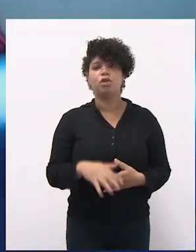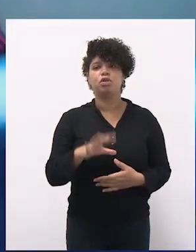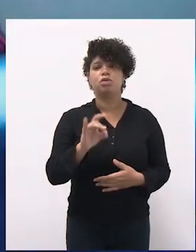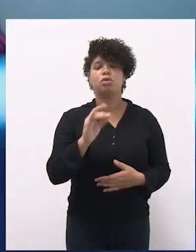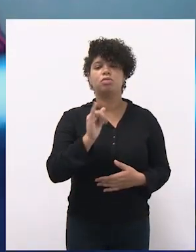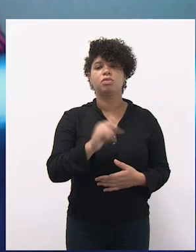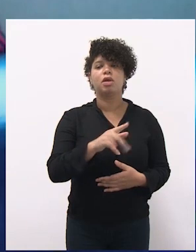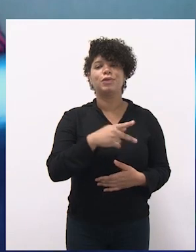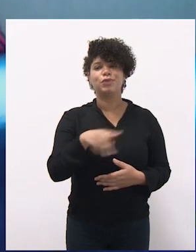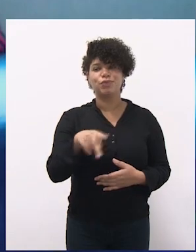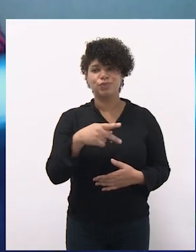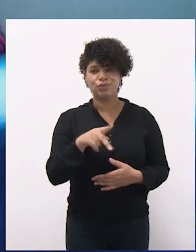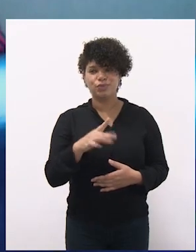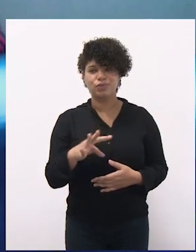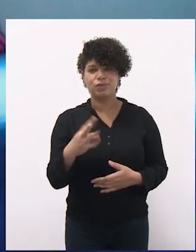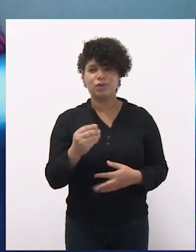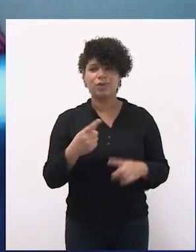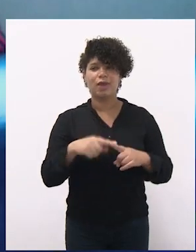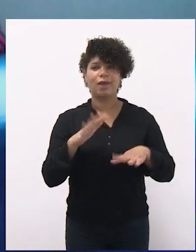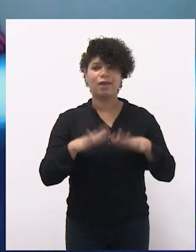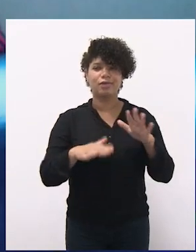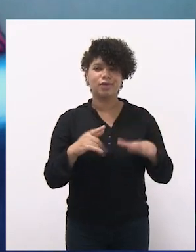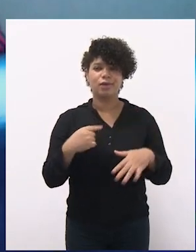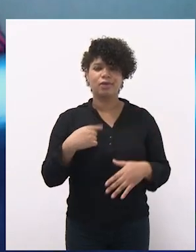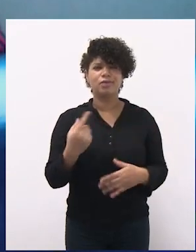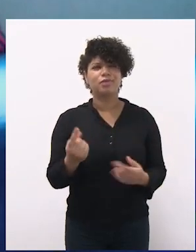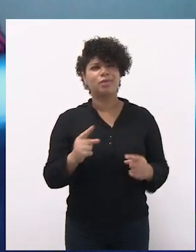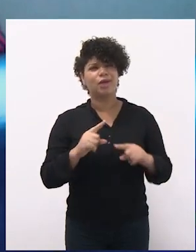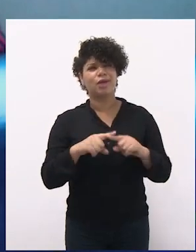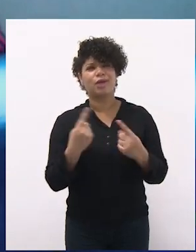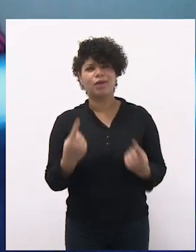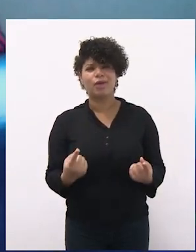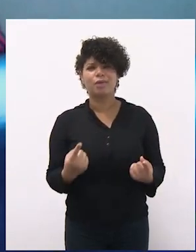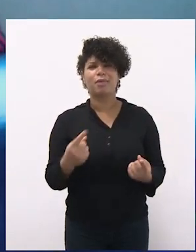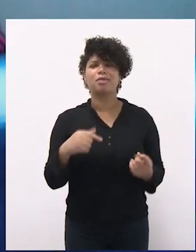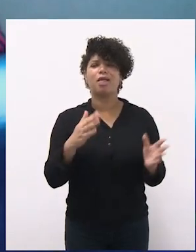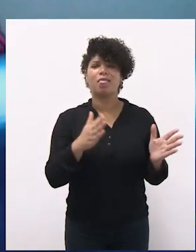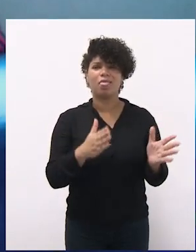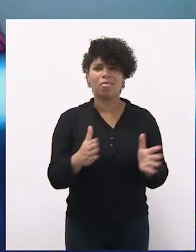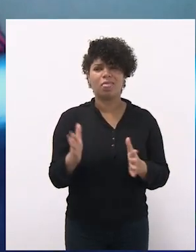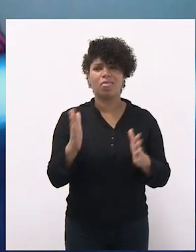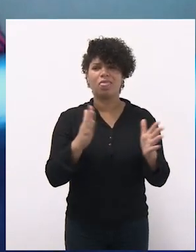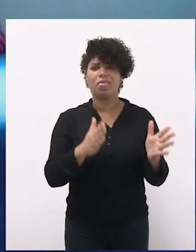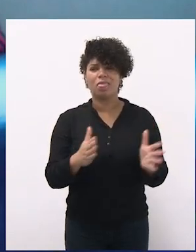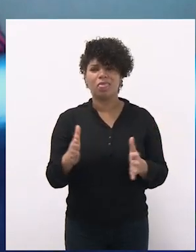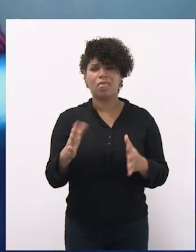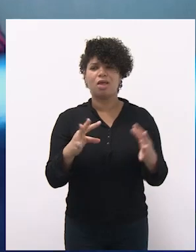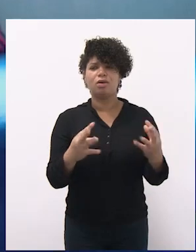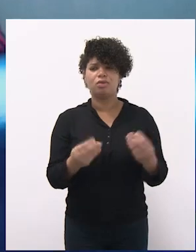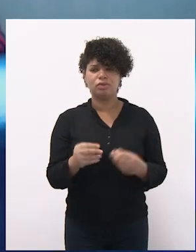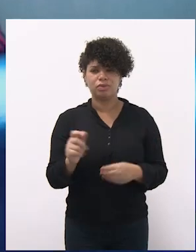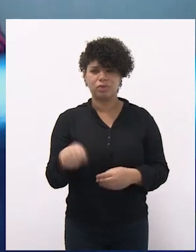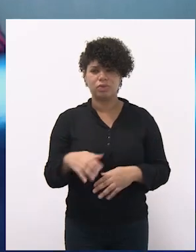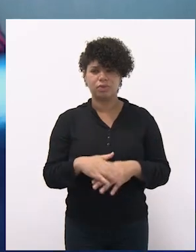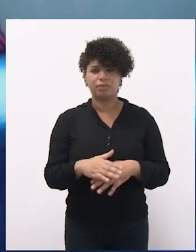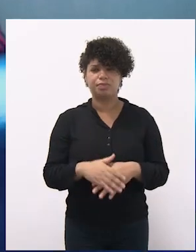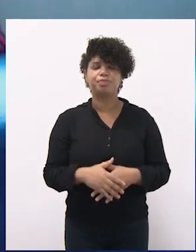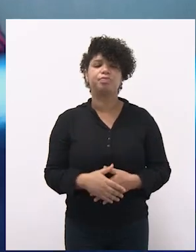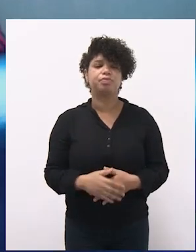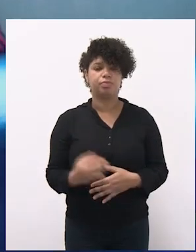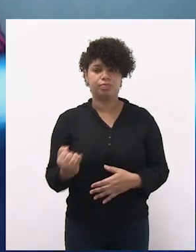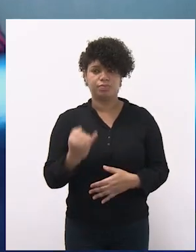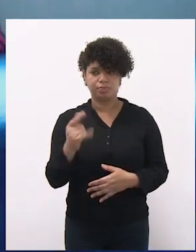os professores, né? Porque muitas vezes a gente diz assim, poxa, mas todo esse processo e tal... Esse processo, ele é